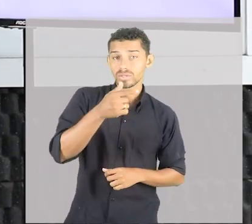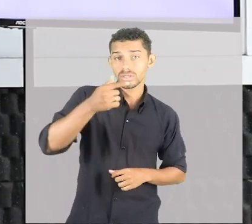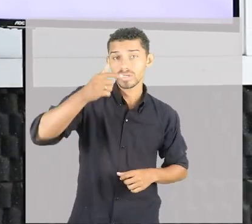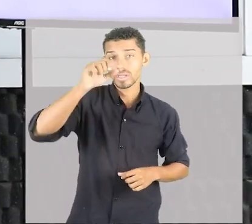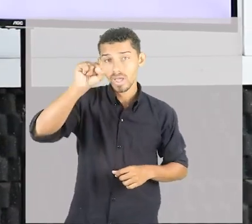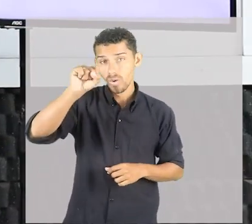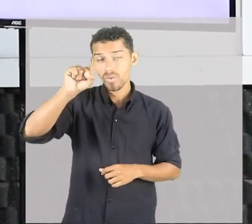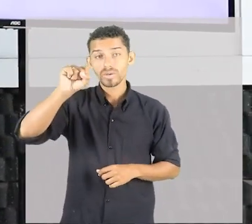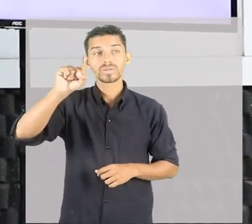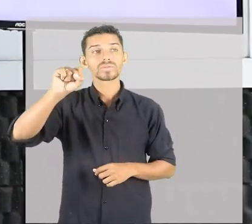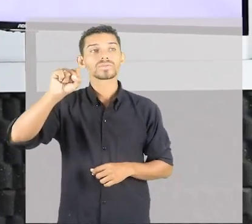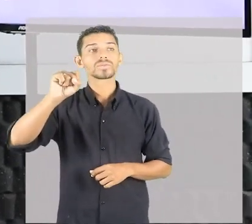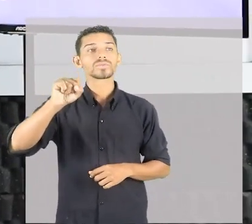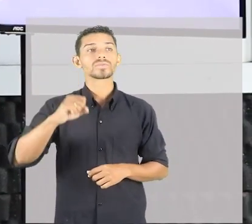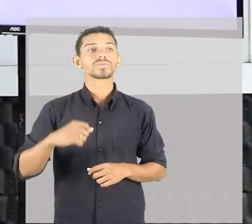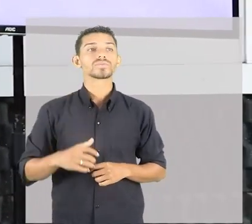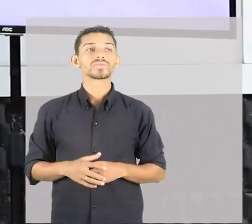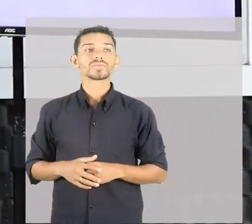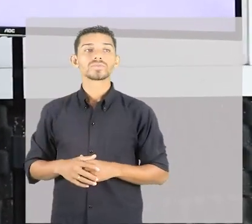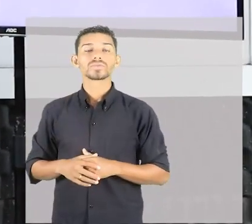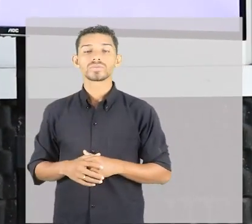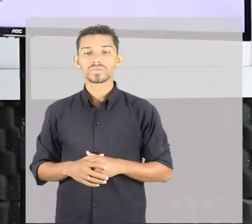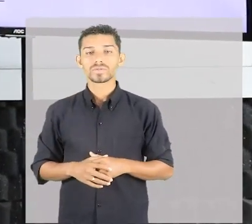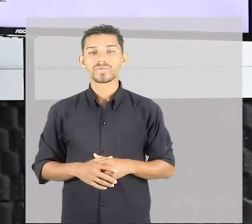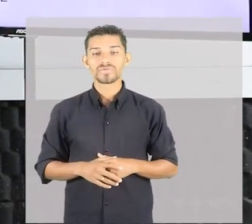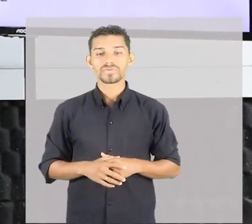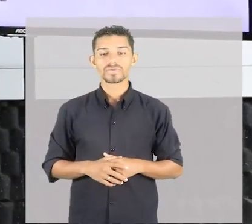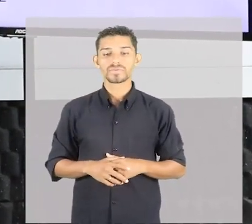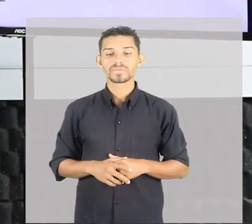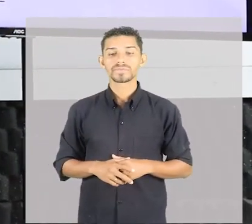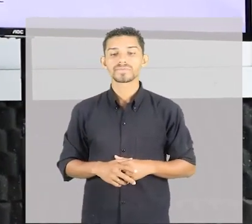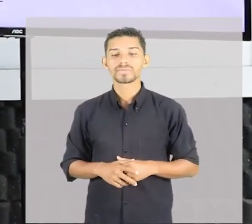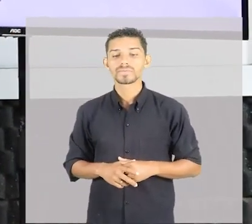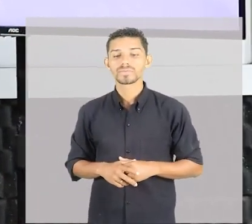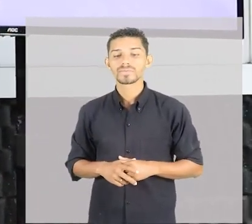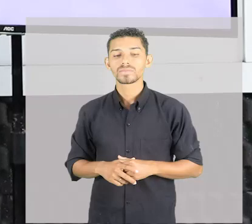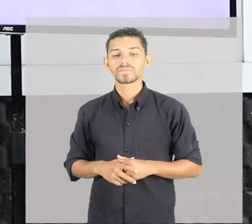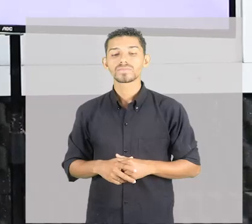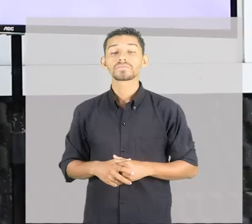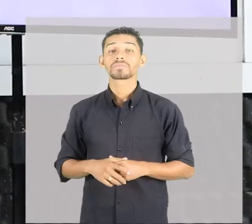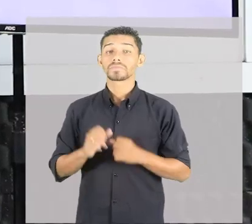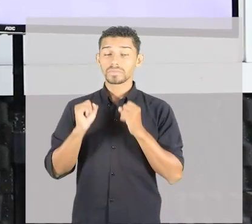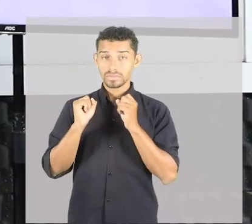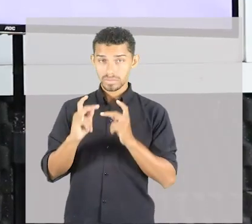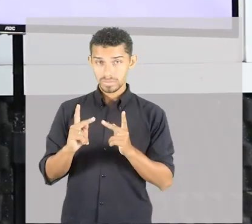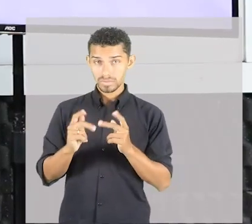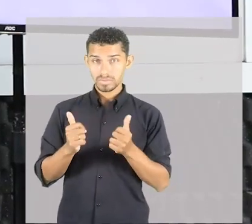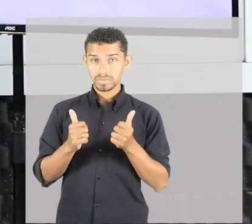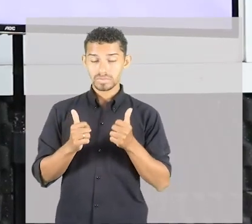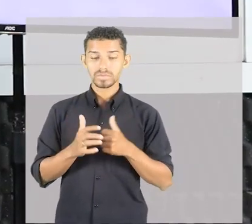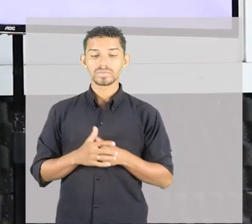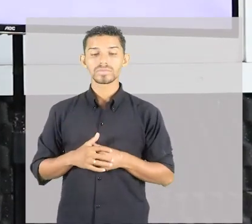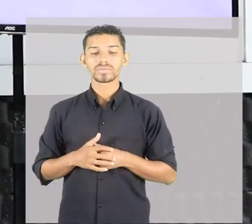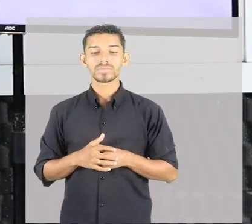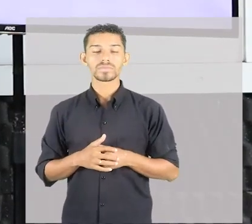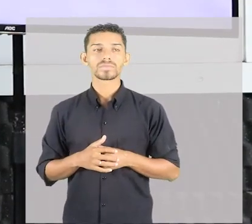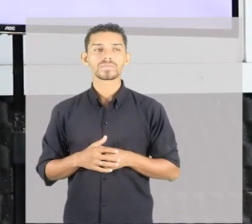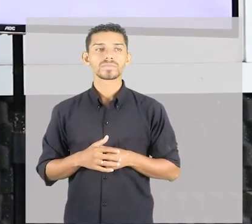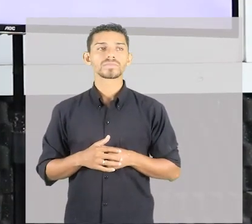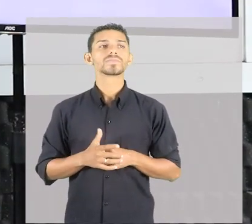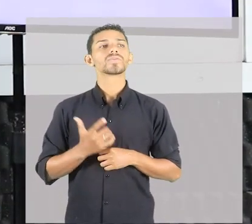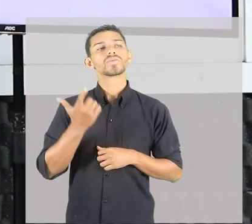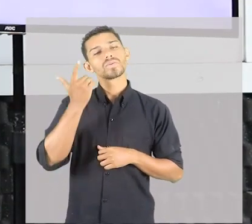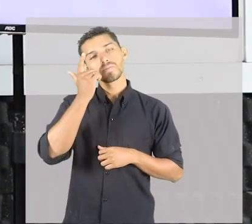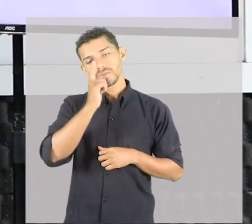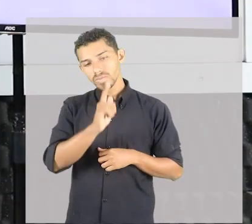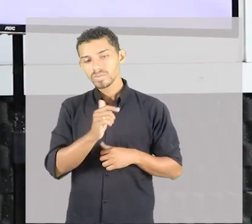k 278 k tranquilo beleza até aqui e aí quando você vem